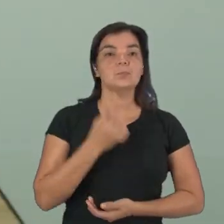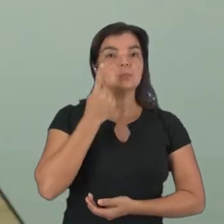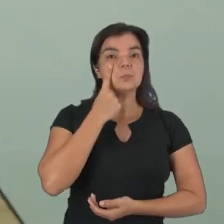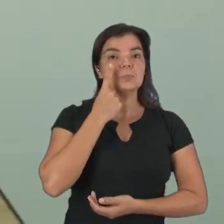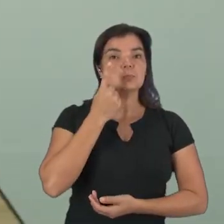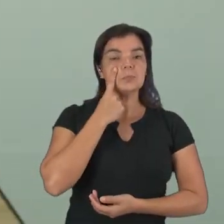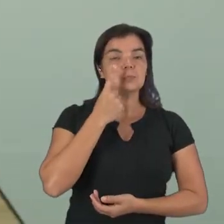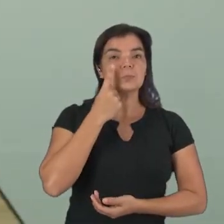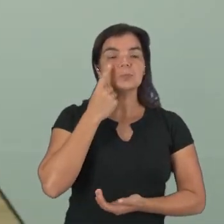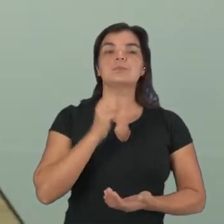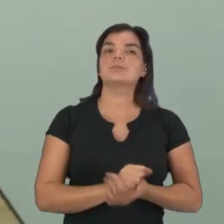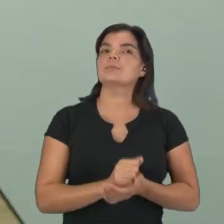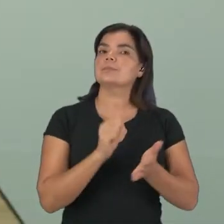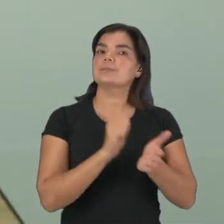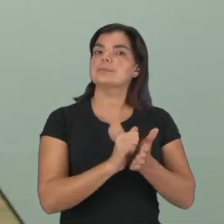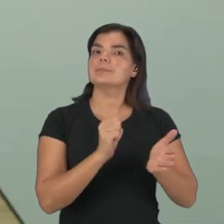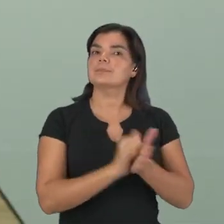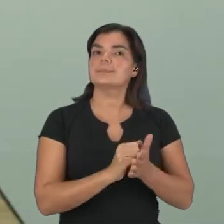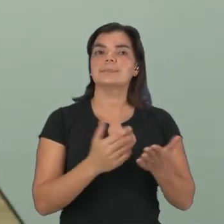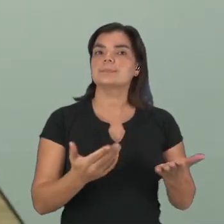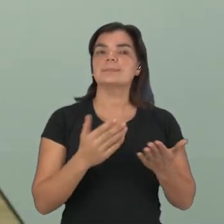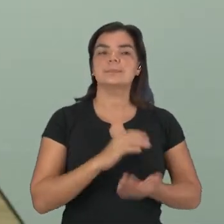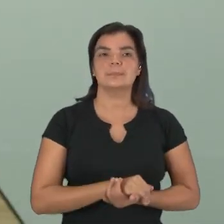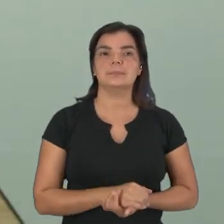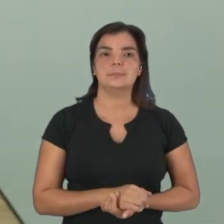vê eles escritos, olha só.